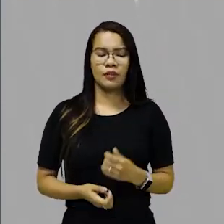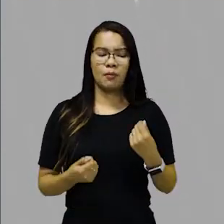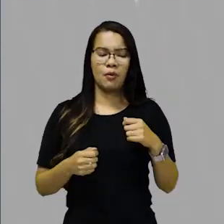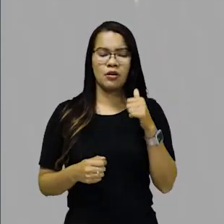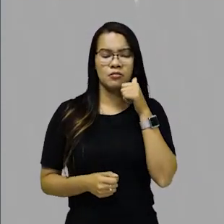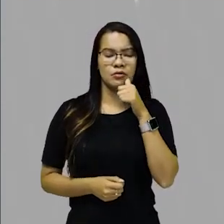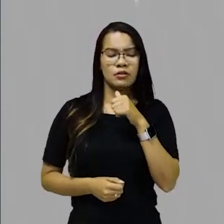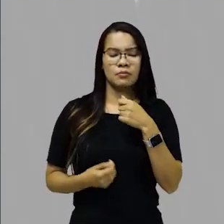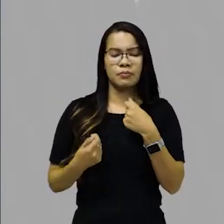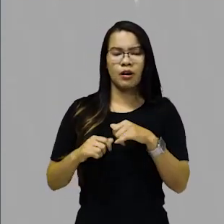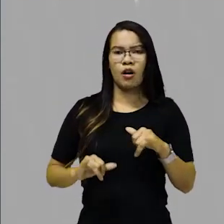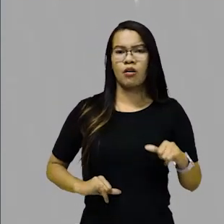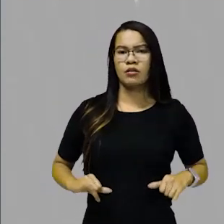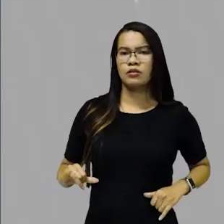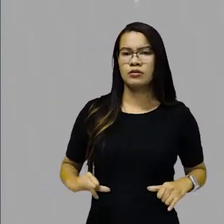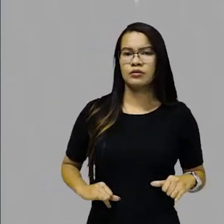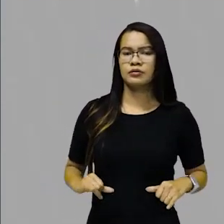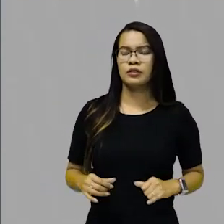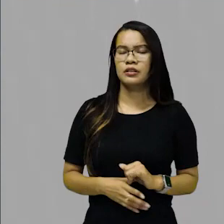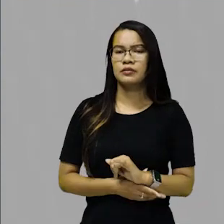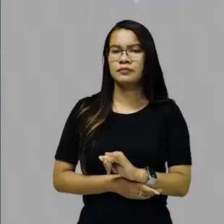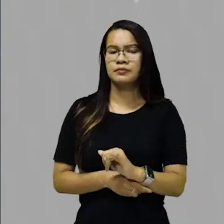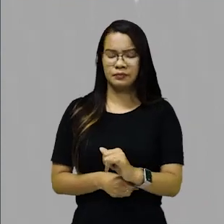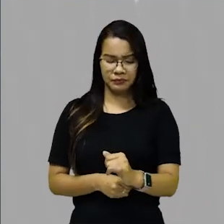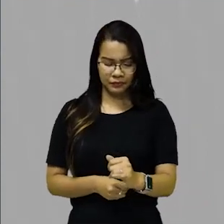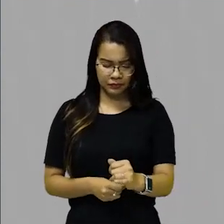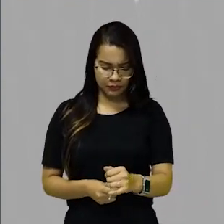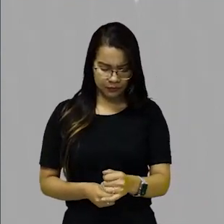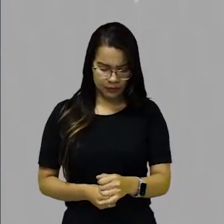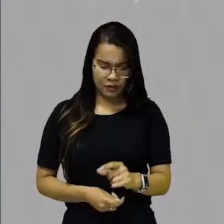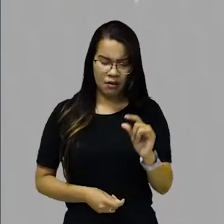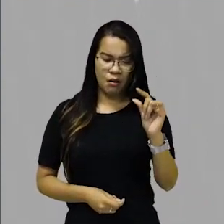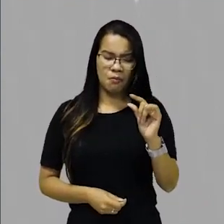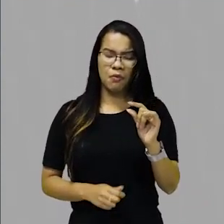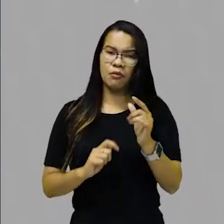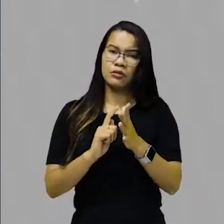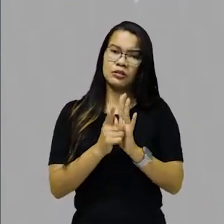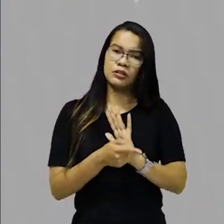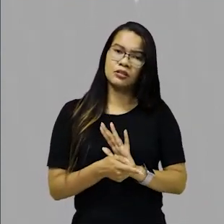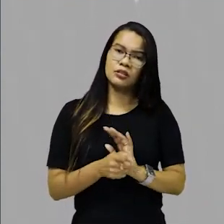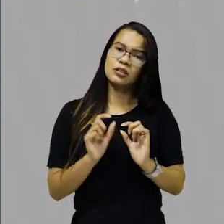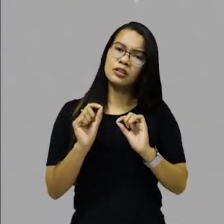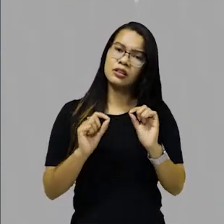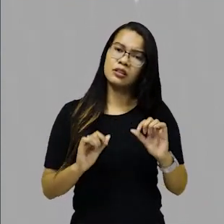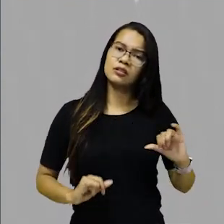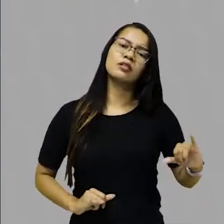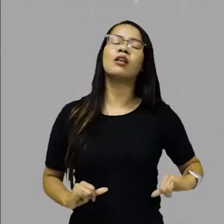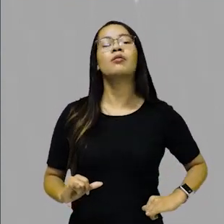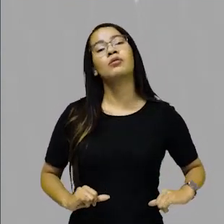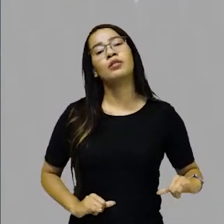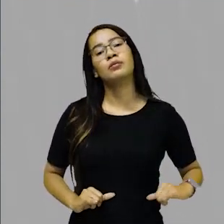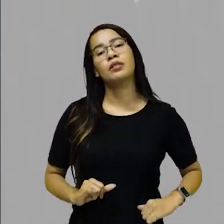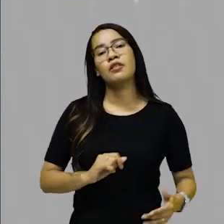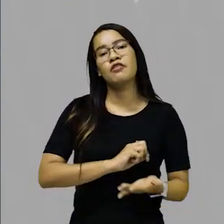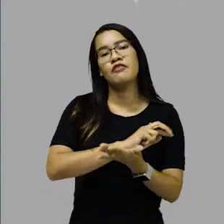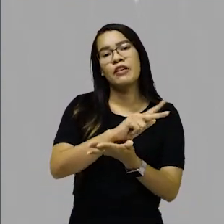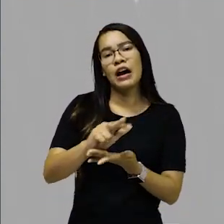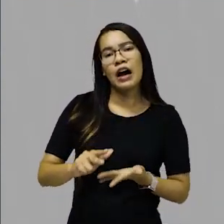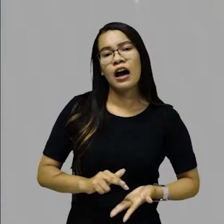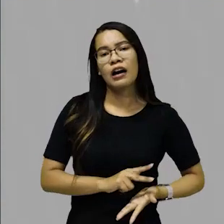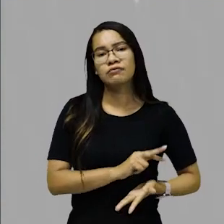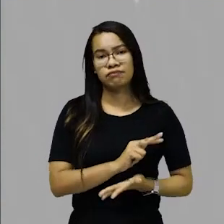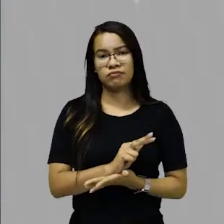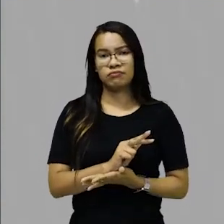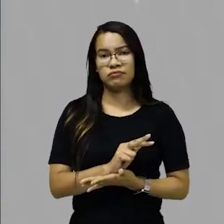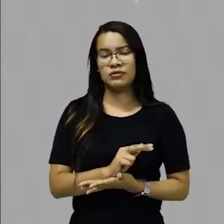pode sofrer, a mulher é um dos poucos gêneros que sofre vários tipos de preconceito ao